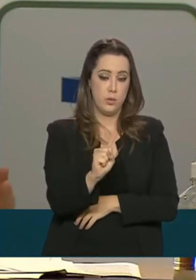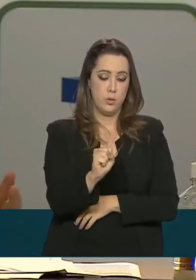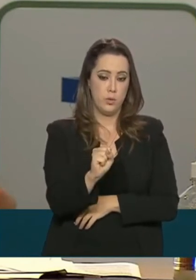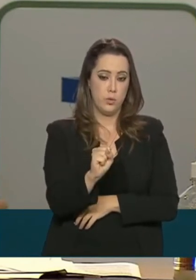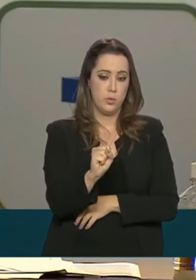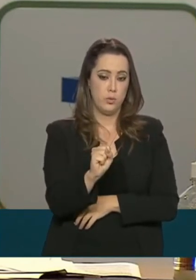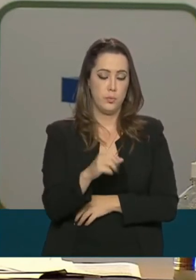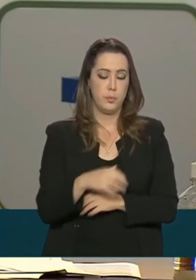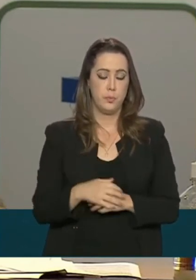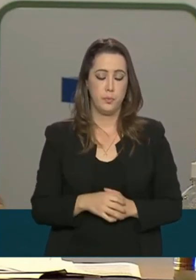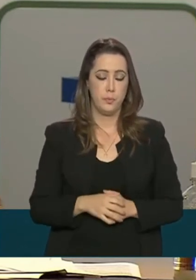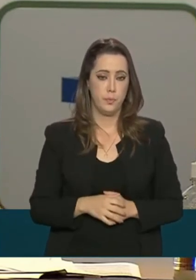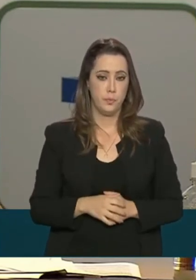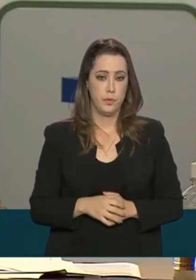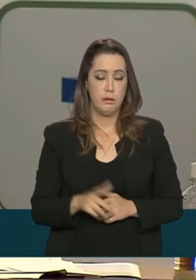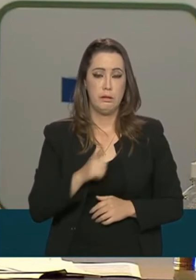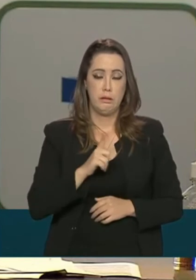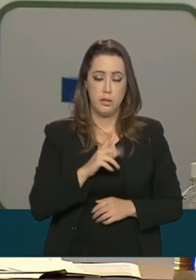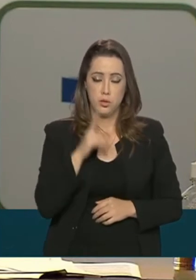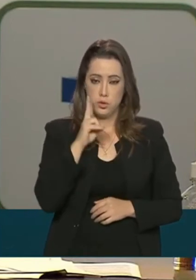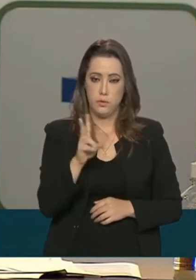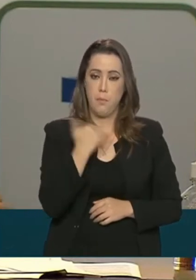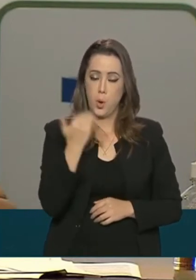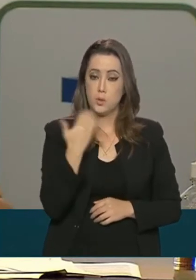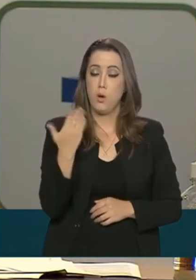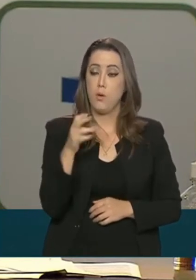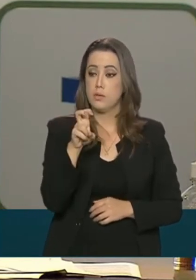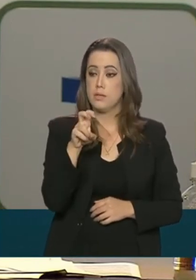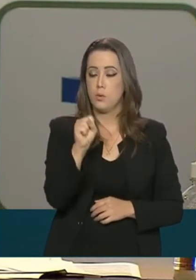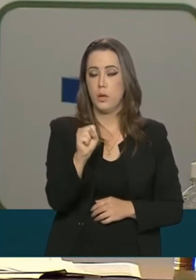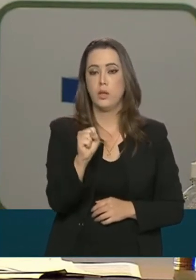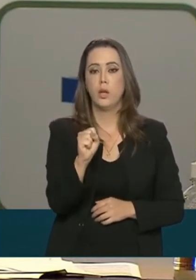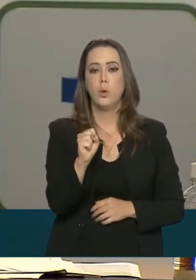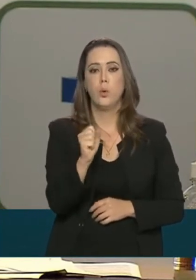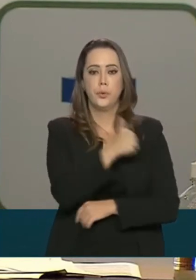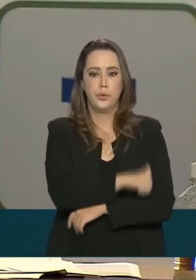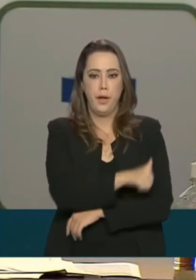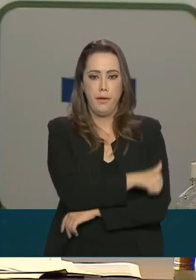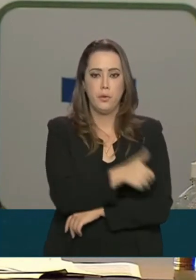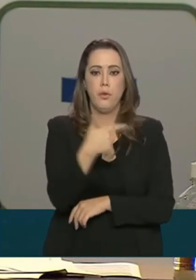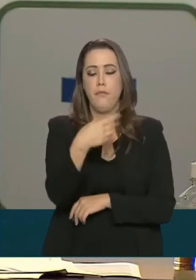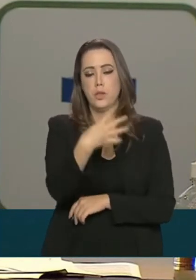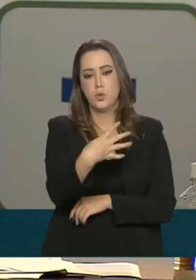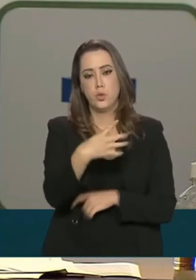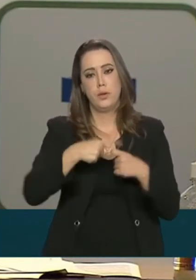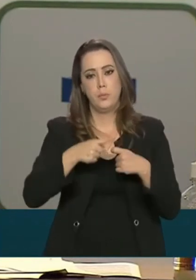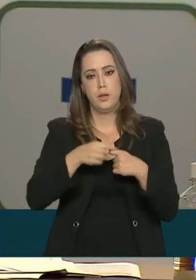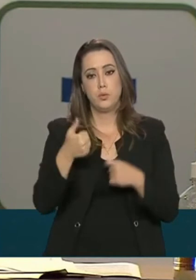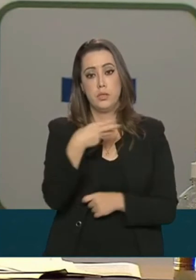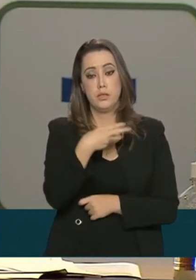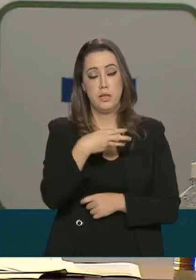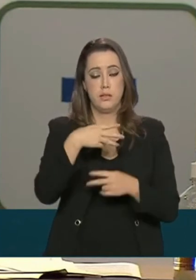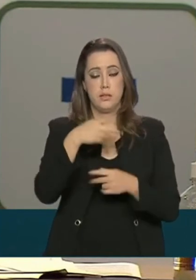58 casos, óbitos de técnicos ou auxiliares de enfermagem, 24 médicos e 13